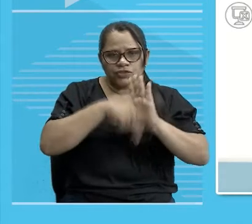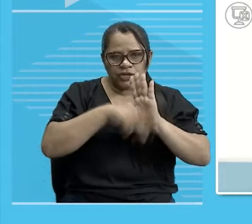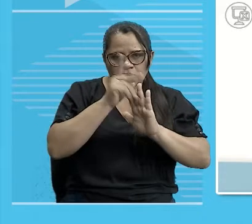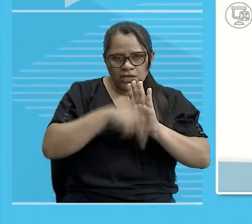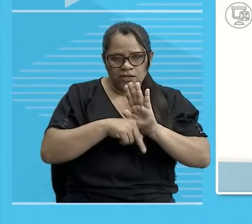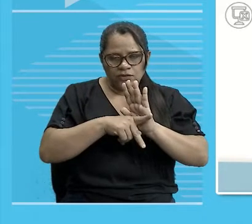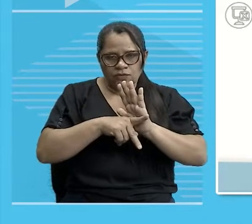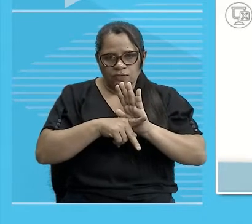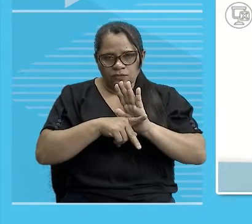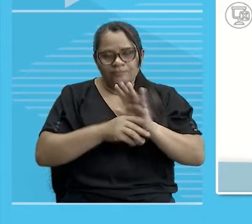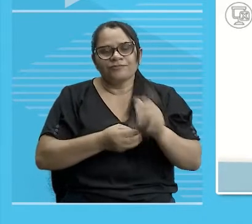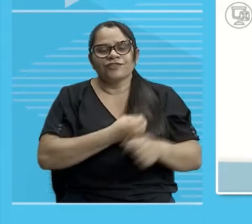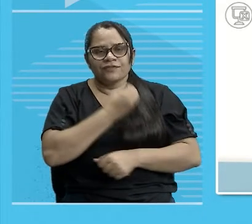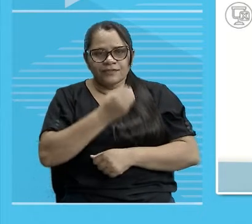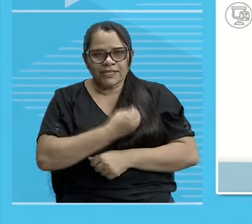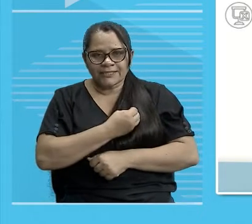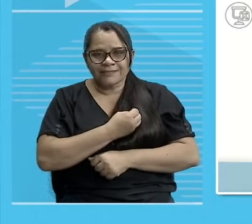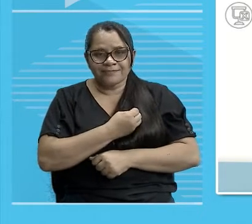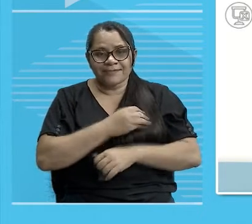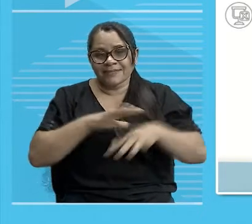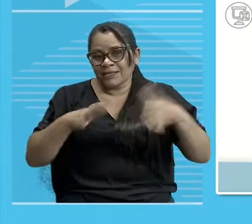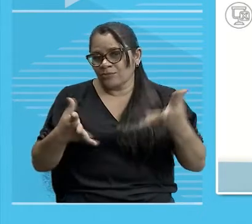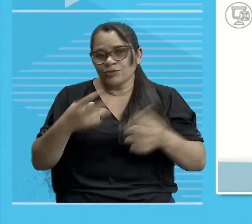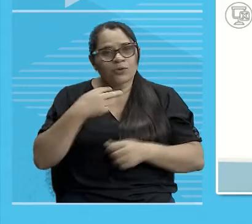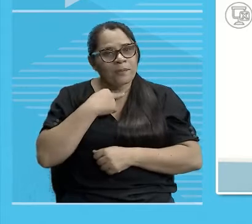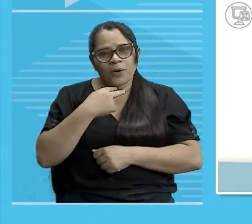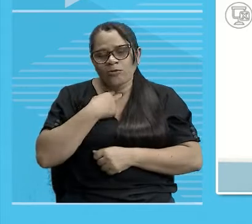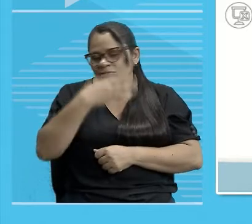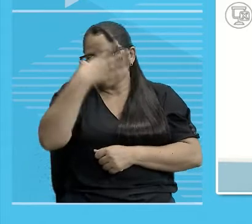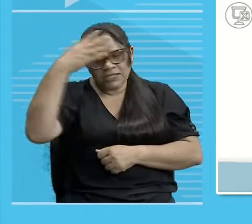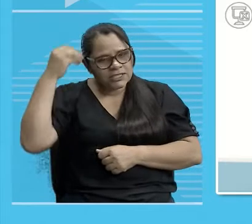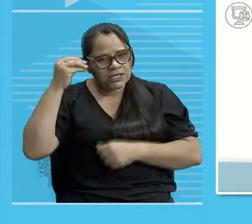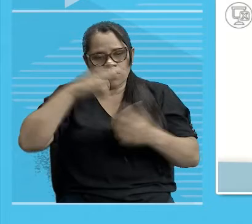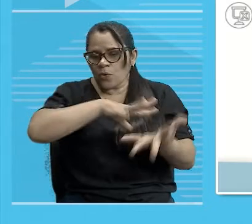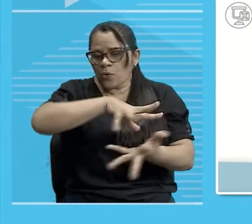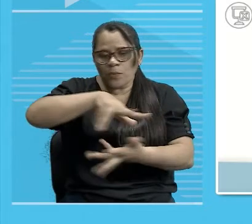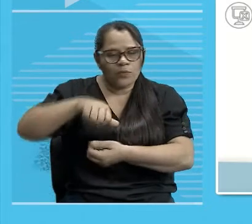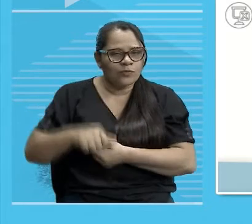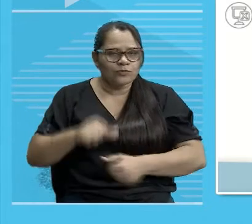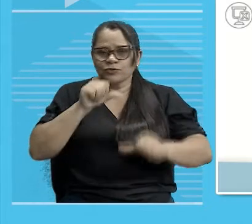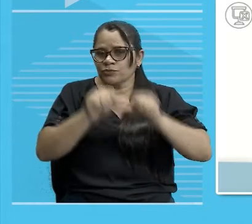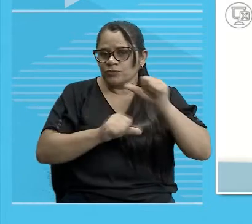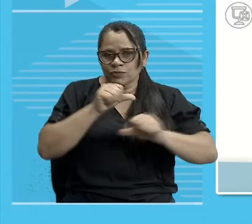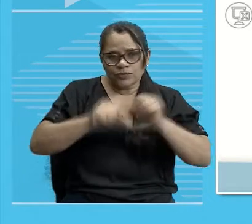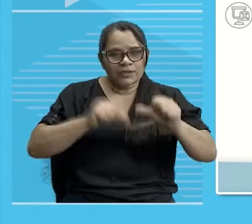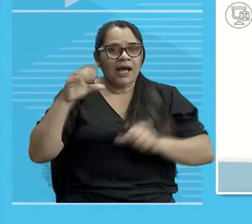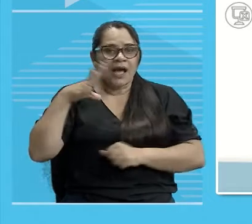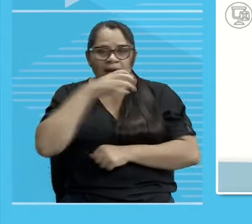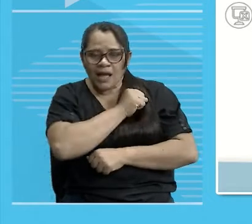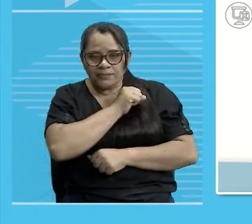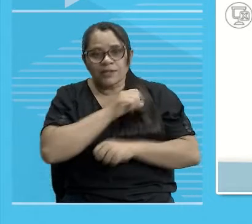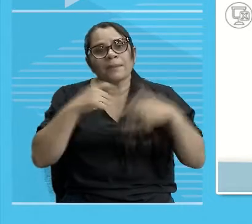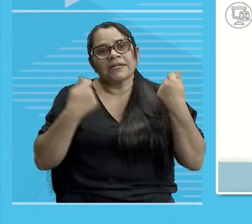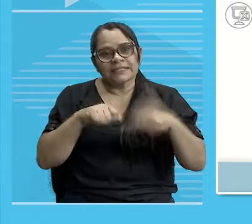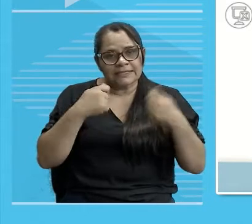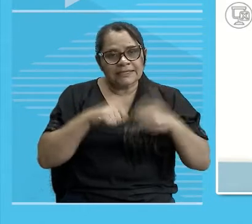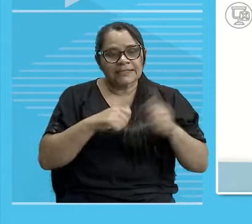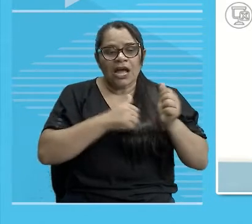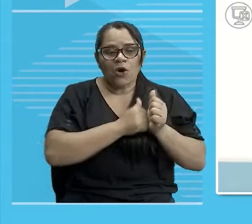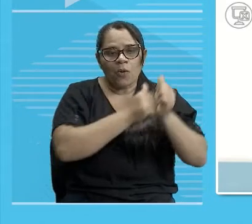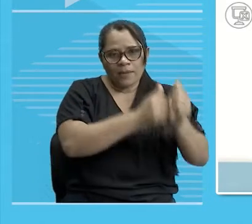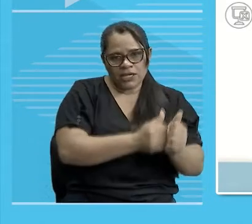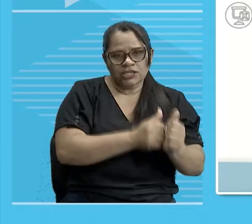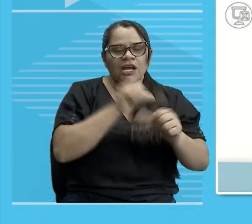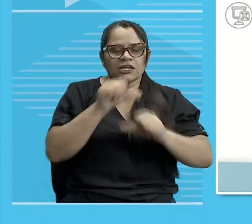está mudando e você precisa acompanhar essas mudanças então querido